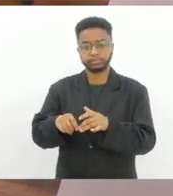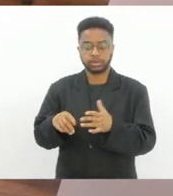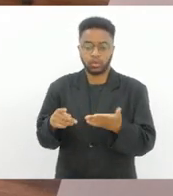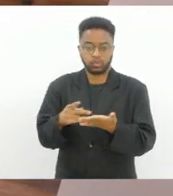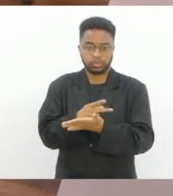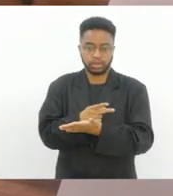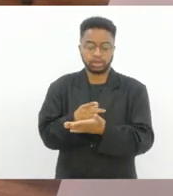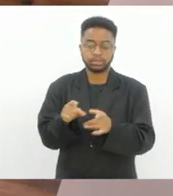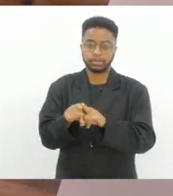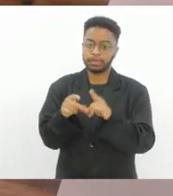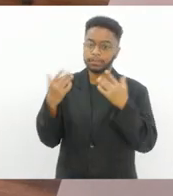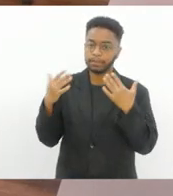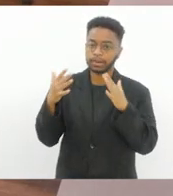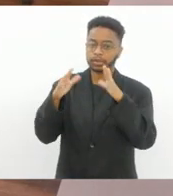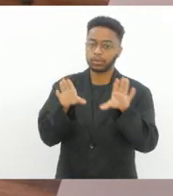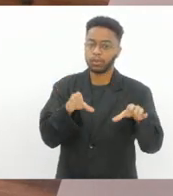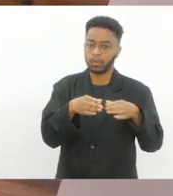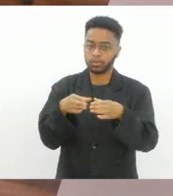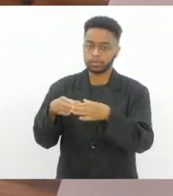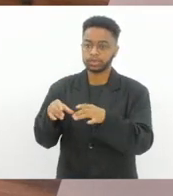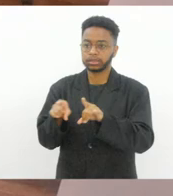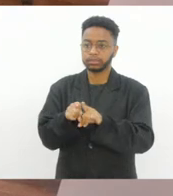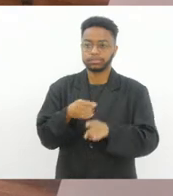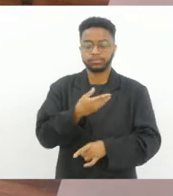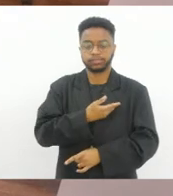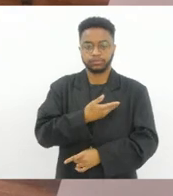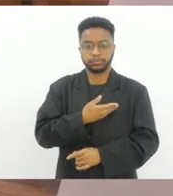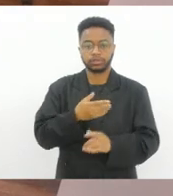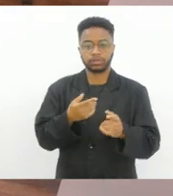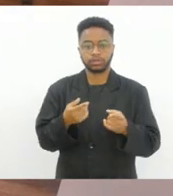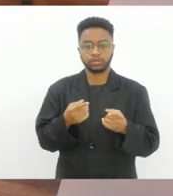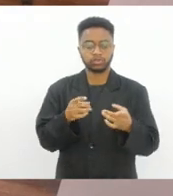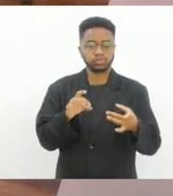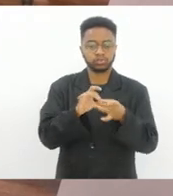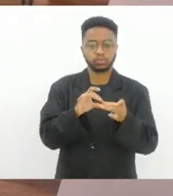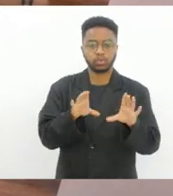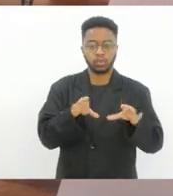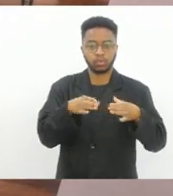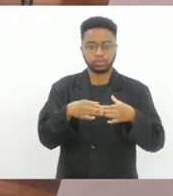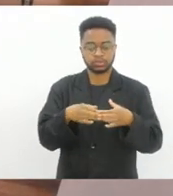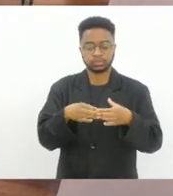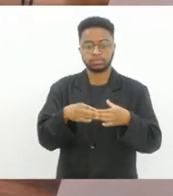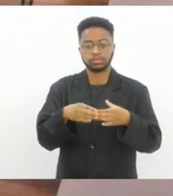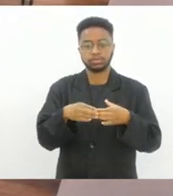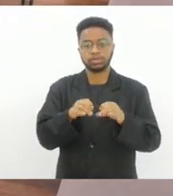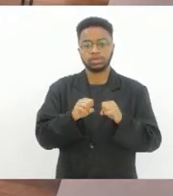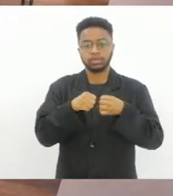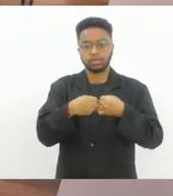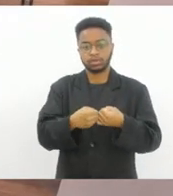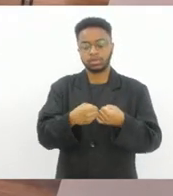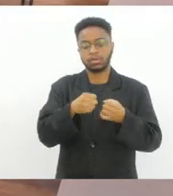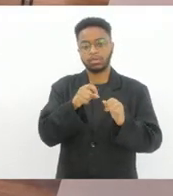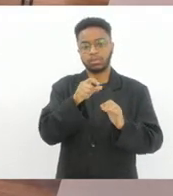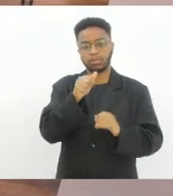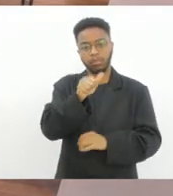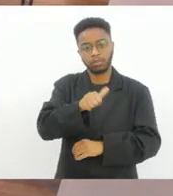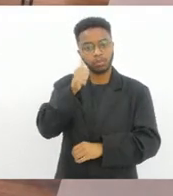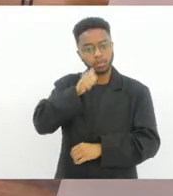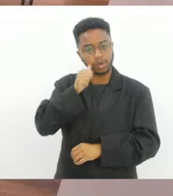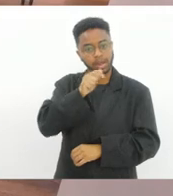Parabenizo a comissão e as companheiras da Comissão da Mulher também, e da Sala Lilás, por essa